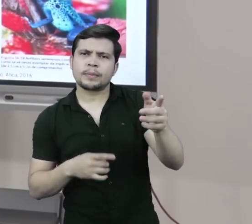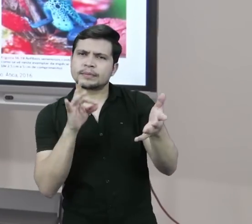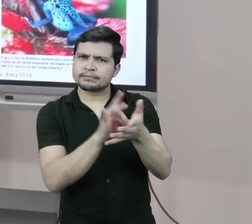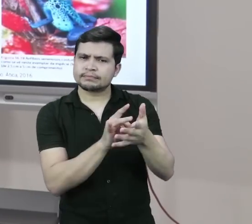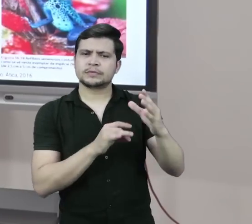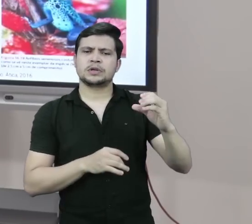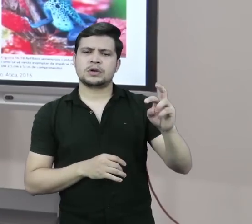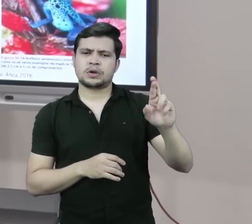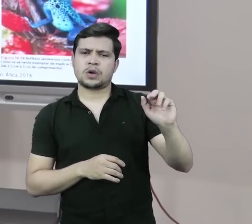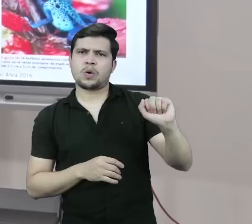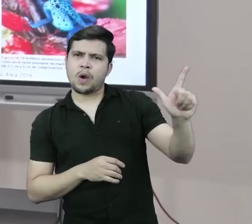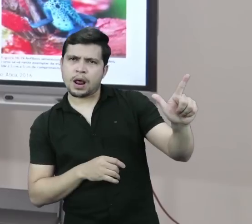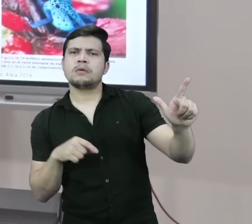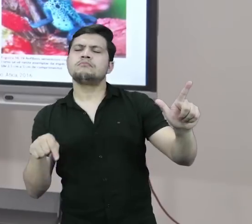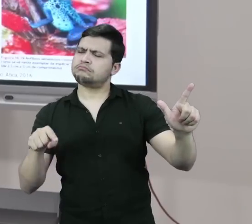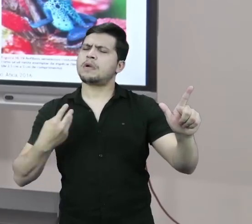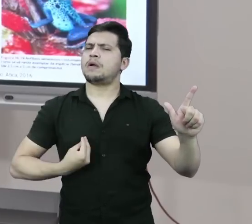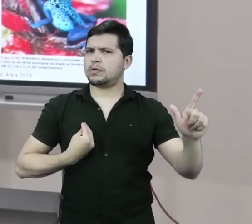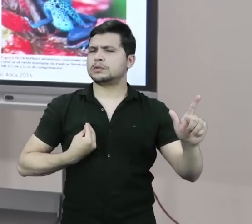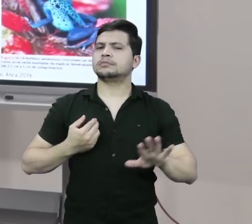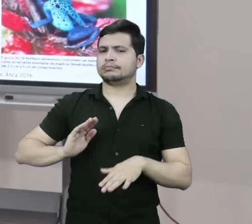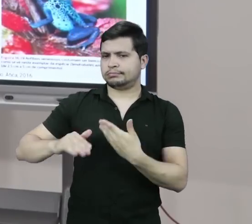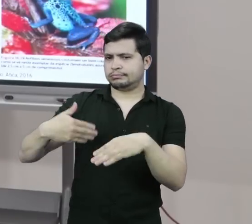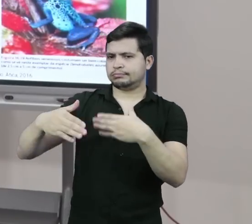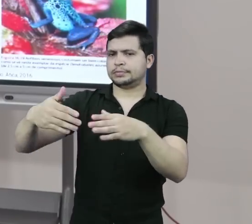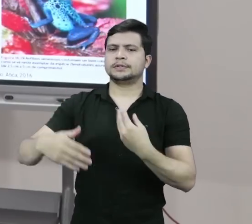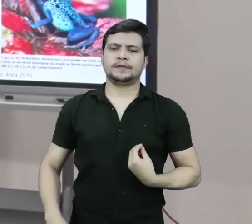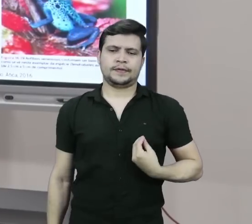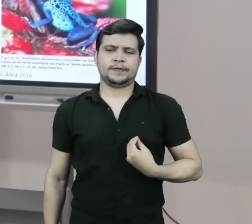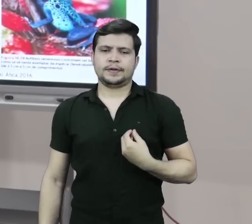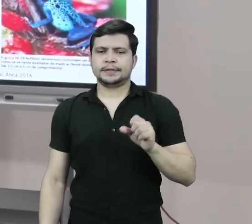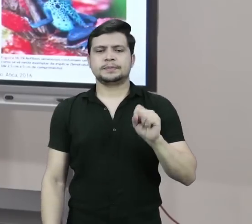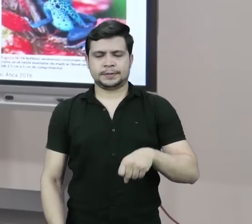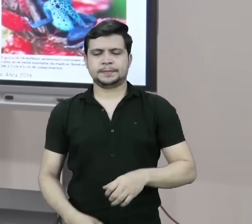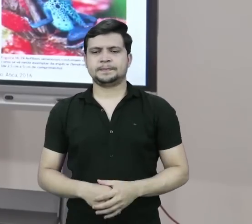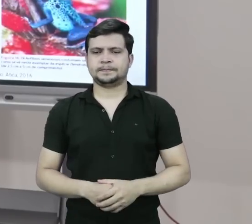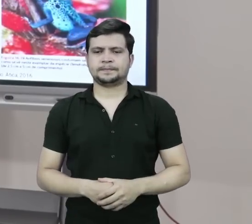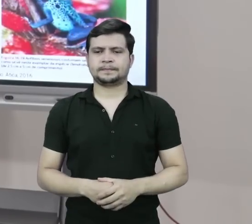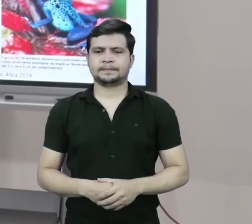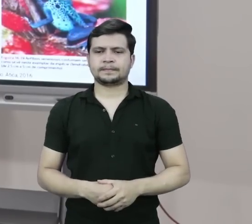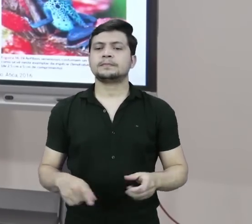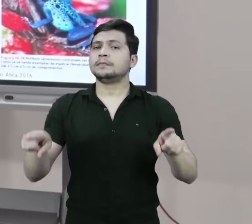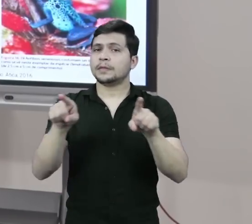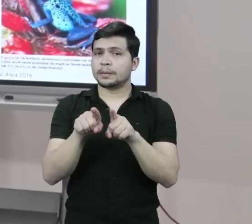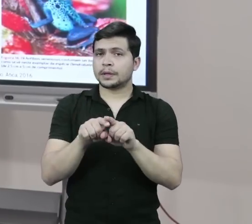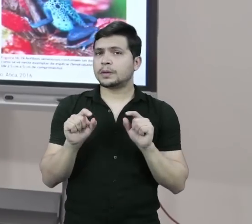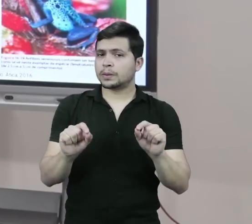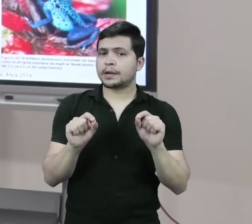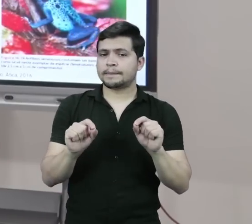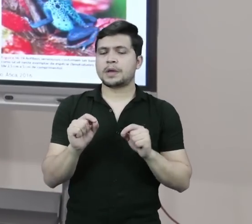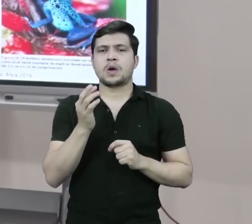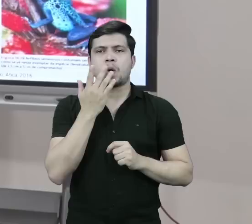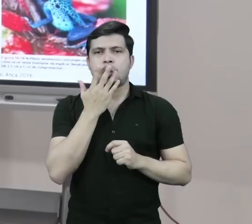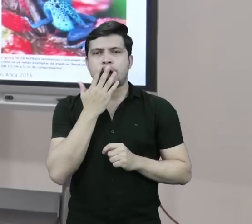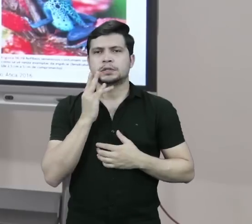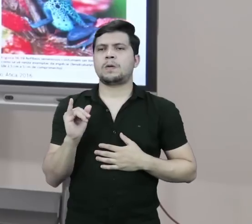vista evolutivo, e aí temos esse processo de mimetismo. E nós temos também a coloração de aviso